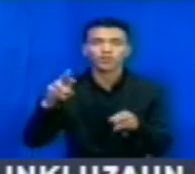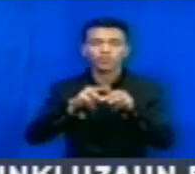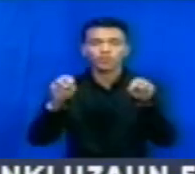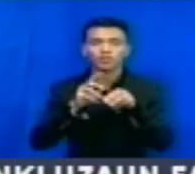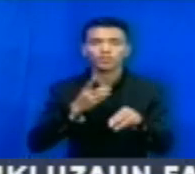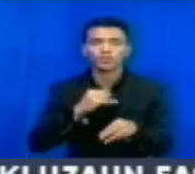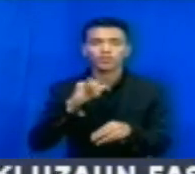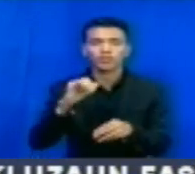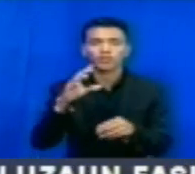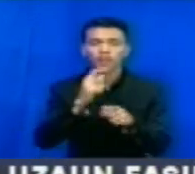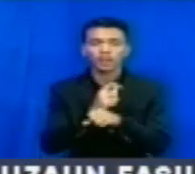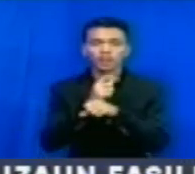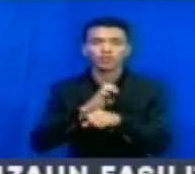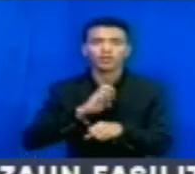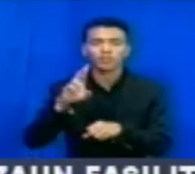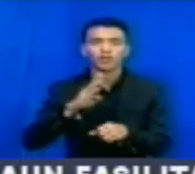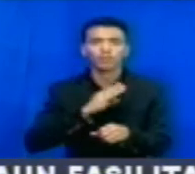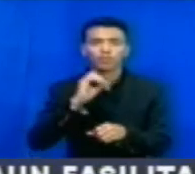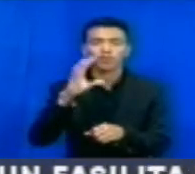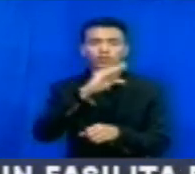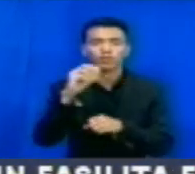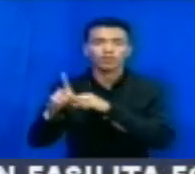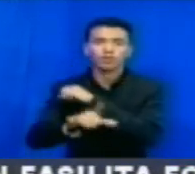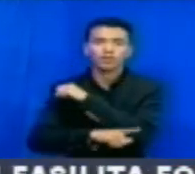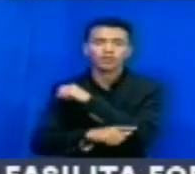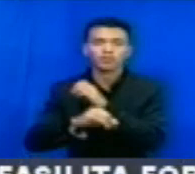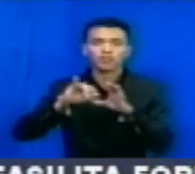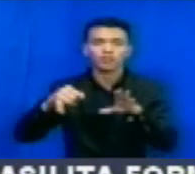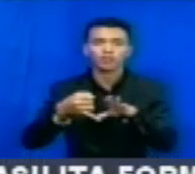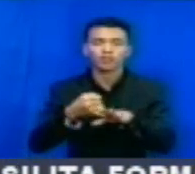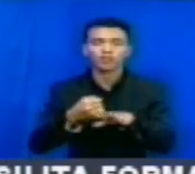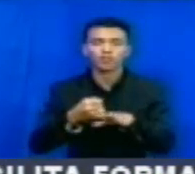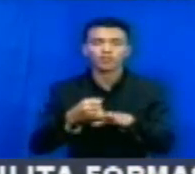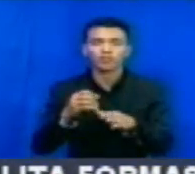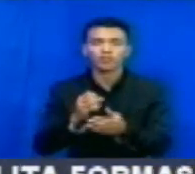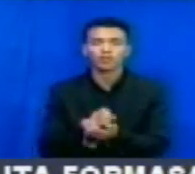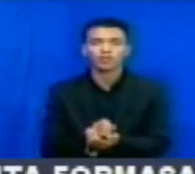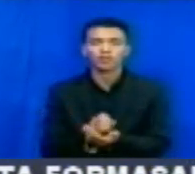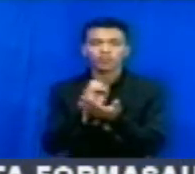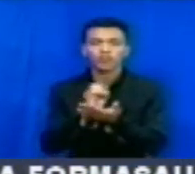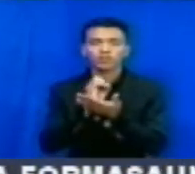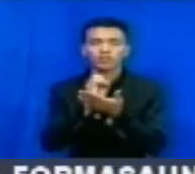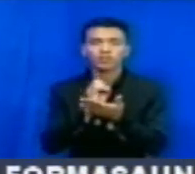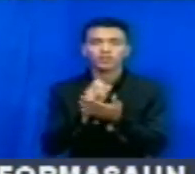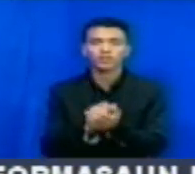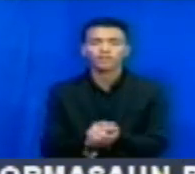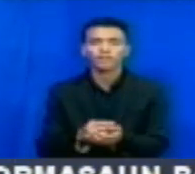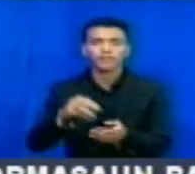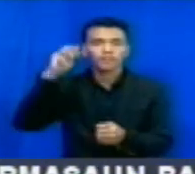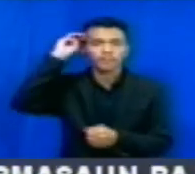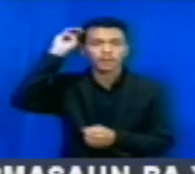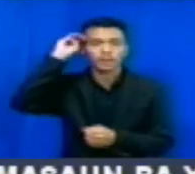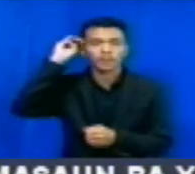Dili, Atauru, Ermera, Bobonaru, Nolikisa, inclui Pante Makassar, Rayonian.